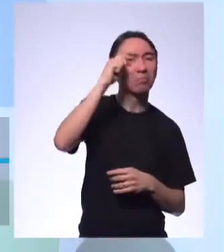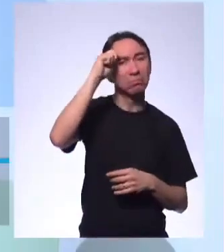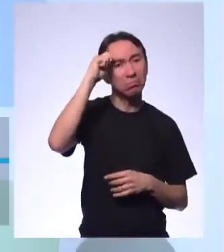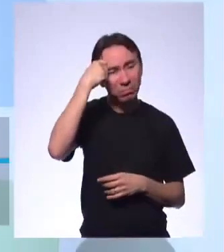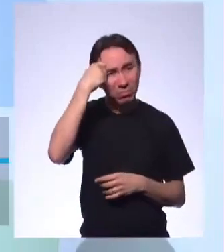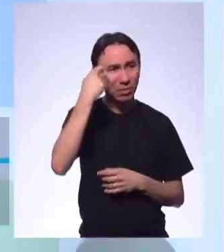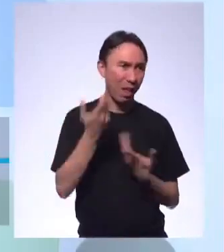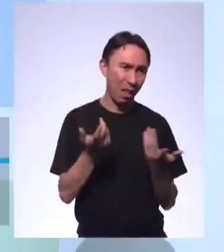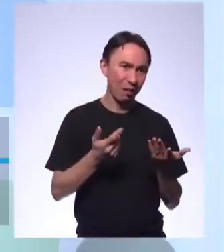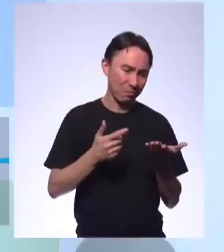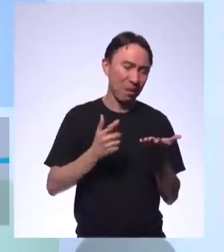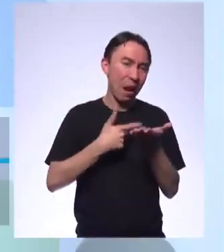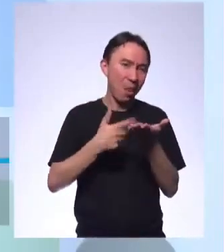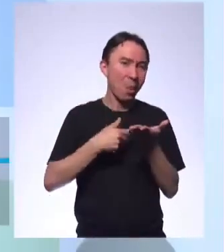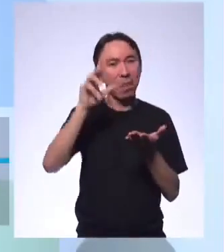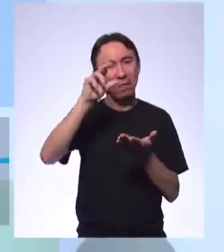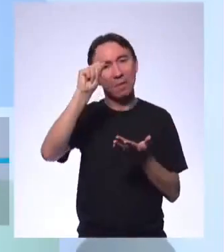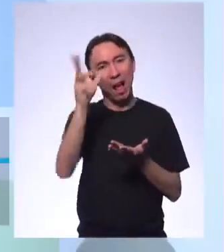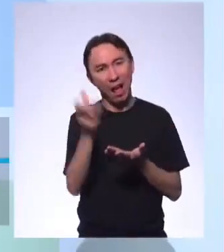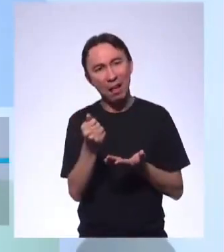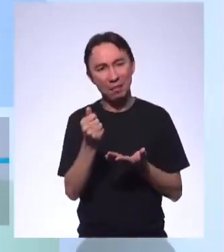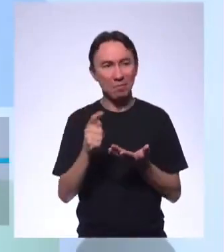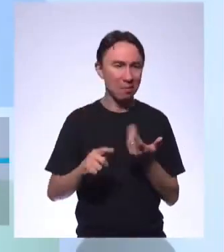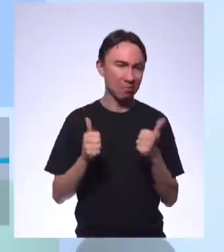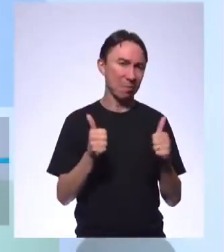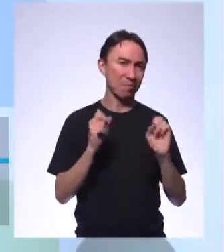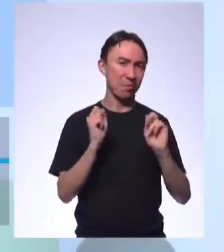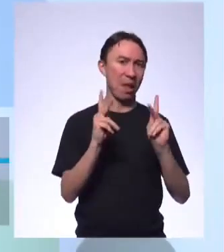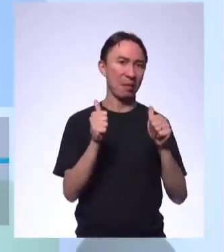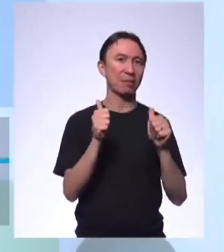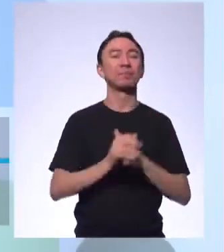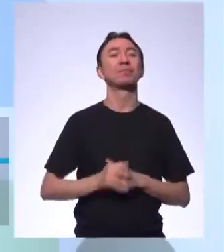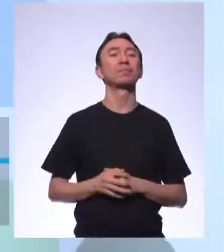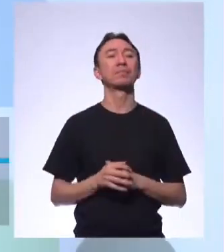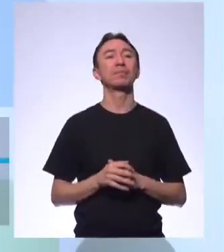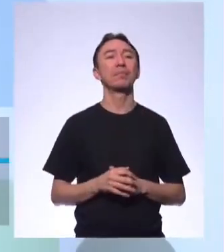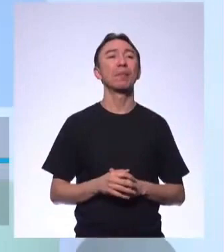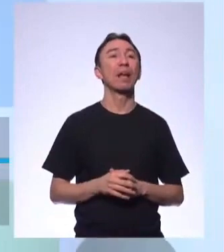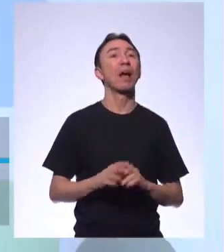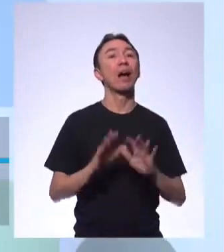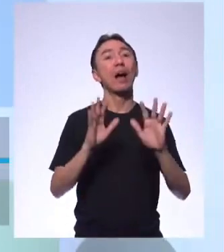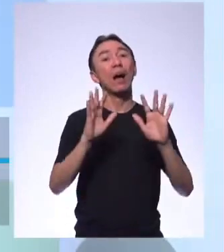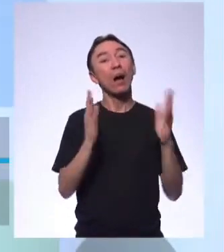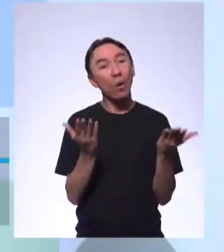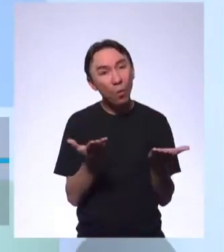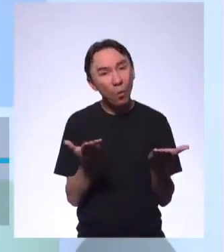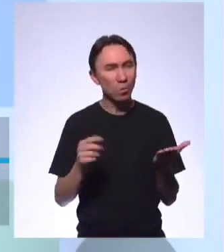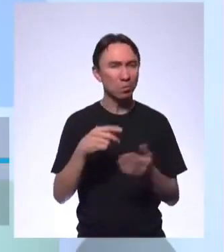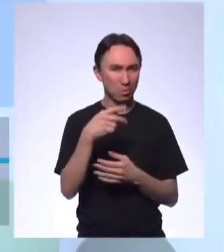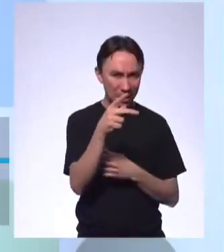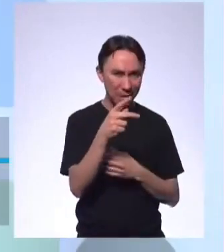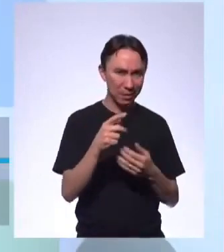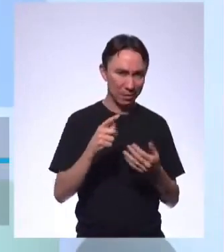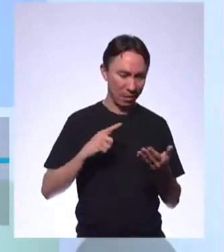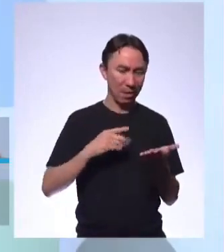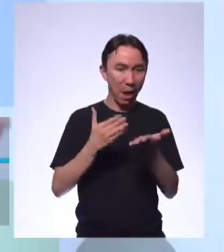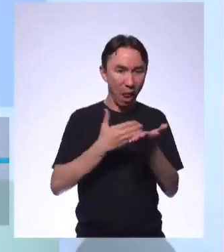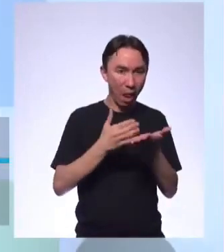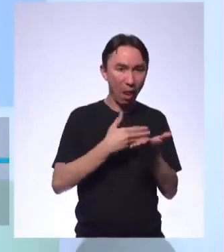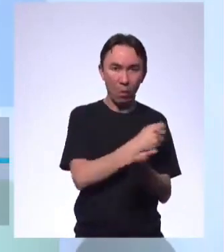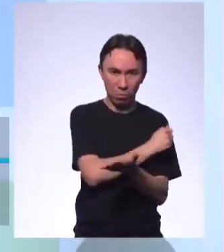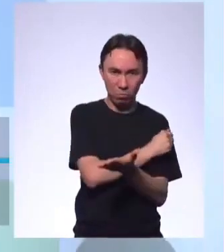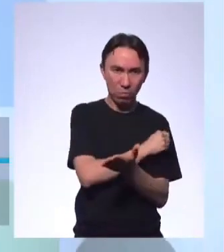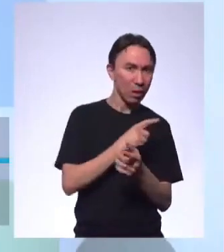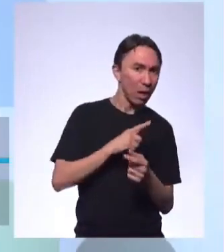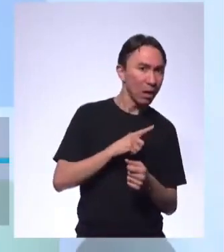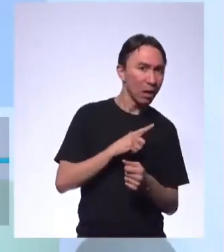que é a literatura africana. Então, a gente está frisando nessa parte, ok? Agora, seria bom se você tivesse aí o caderno do aluno, tá? Se não